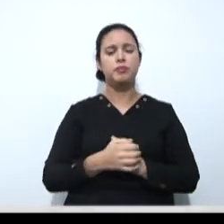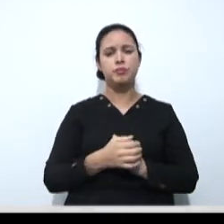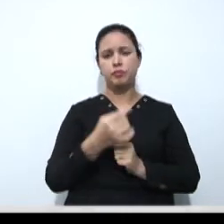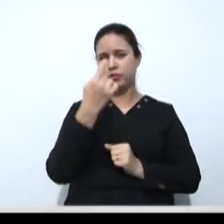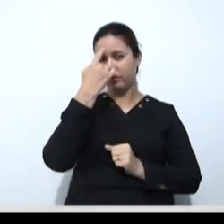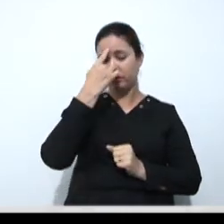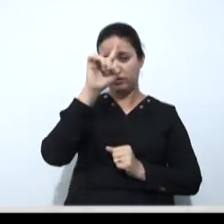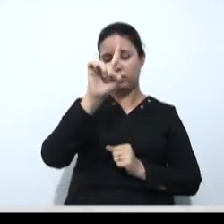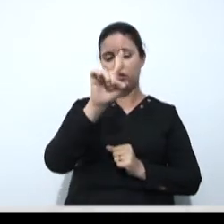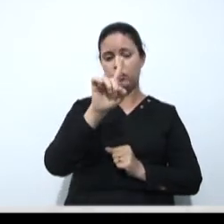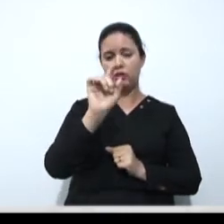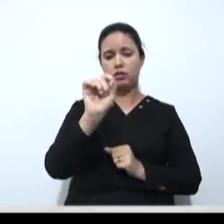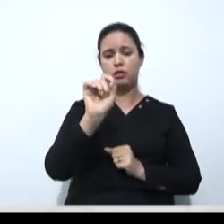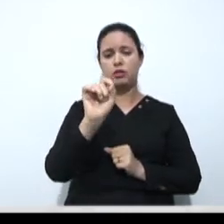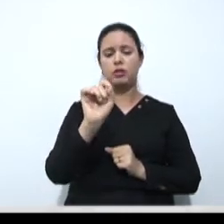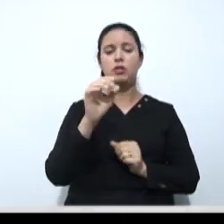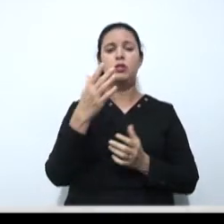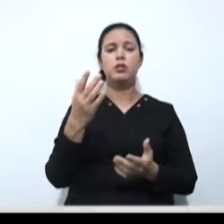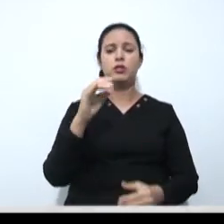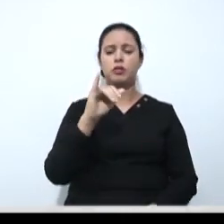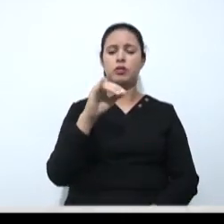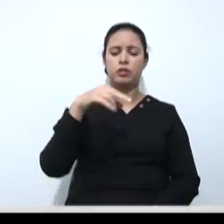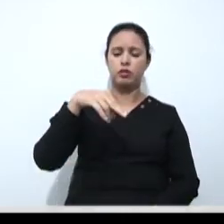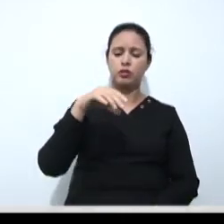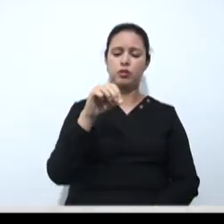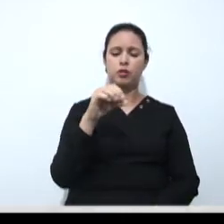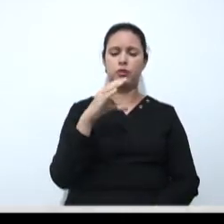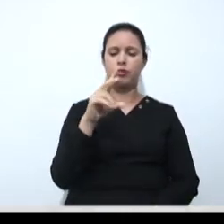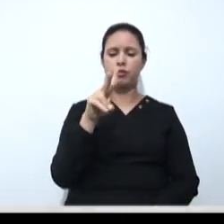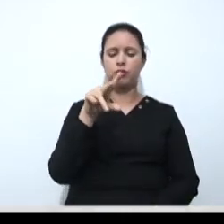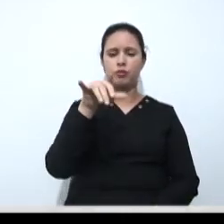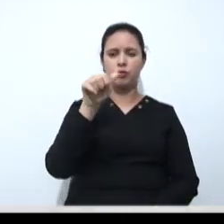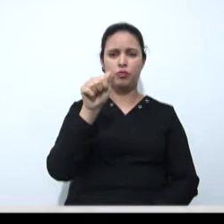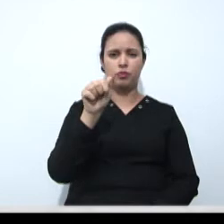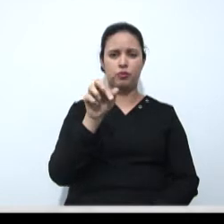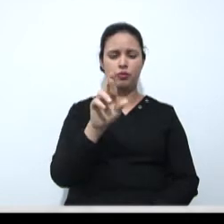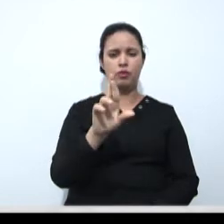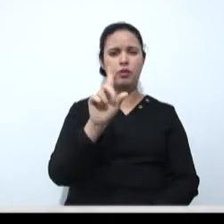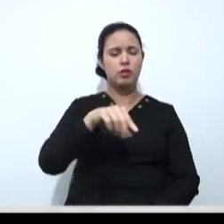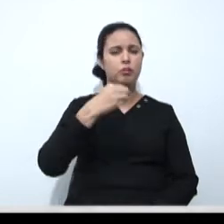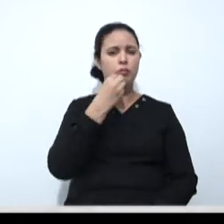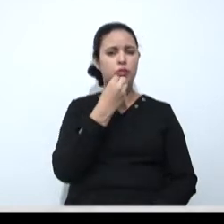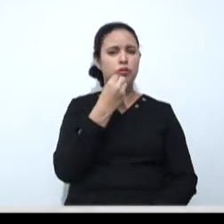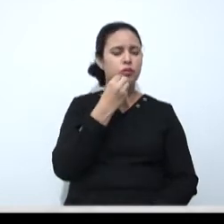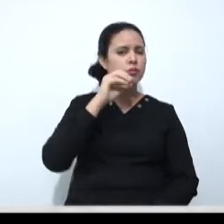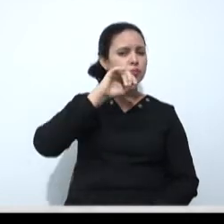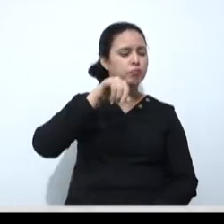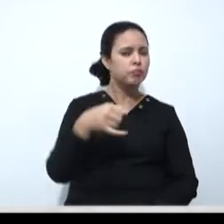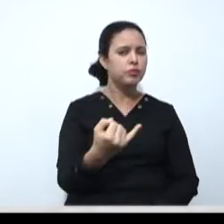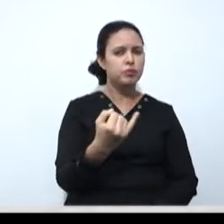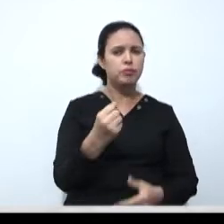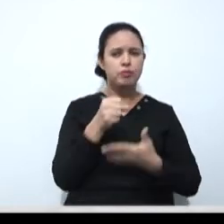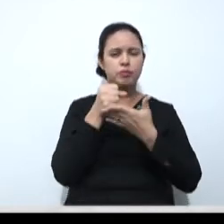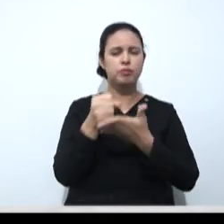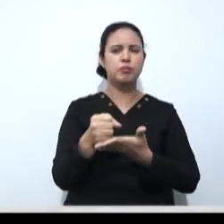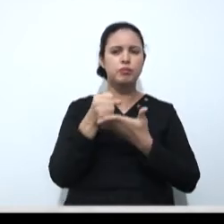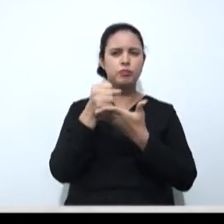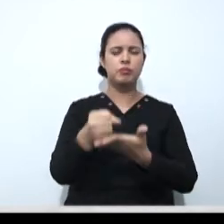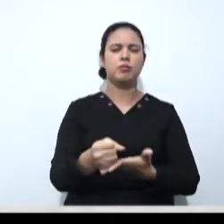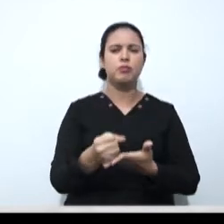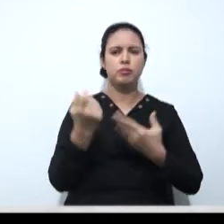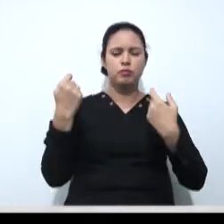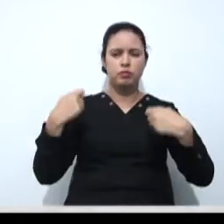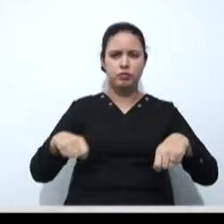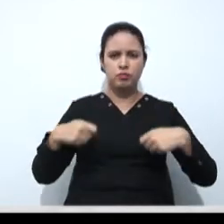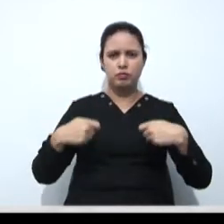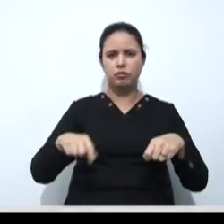Inovar é aproveitar a oportunidade para atender às necessidades das pessoas, o que pode ser feito,